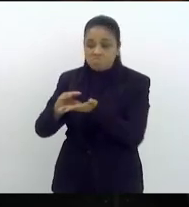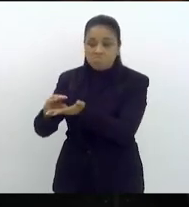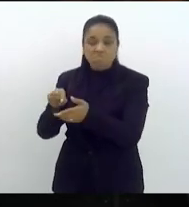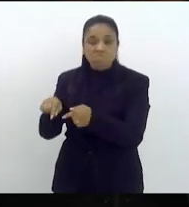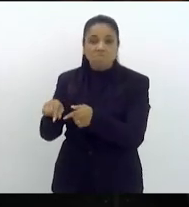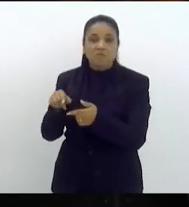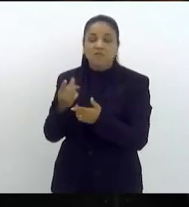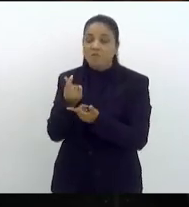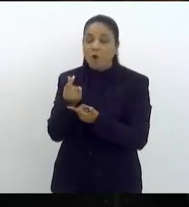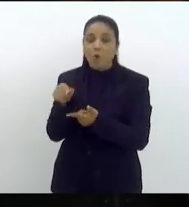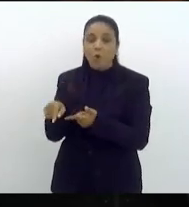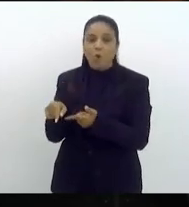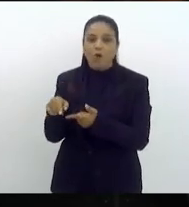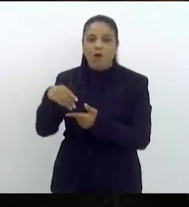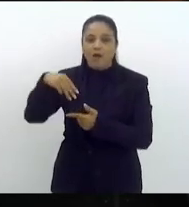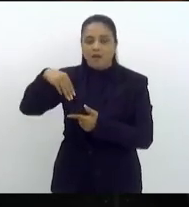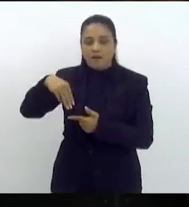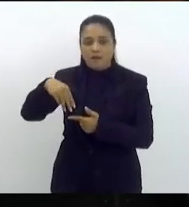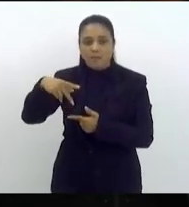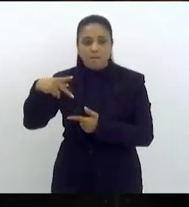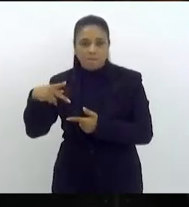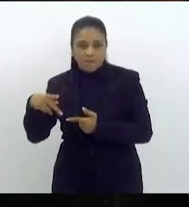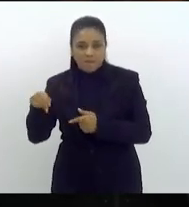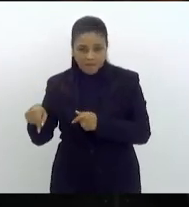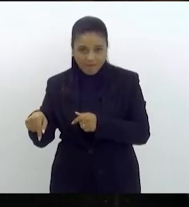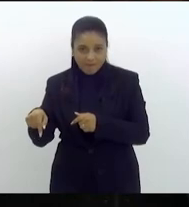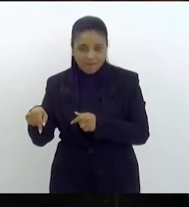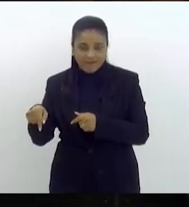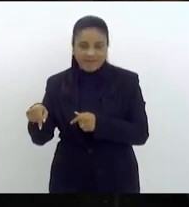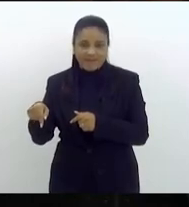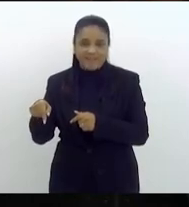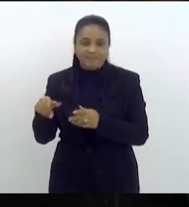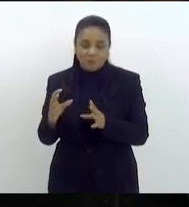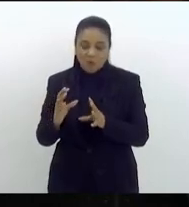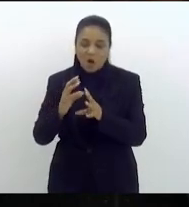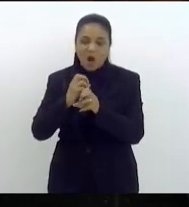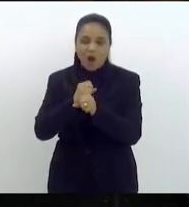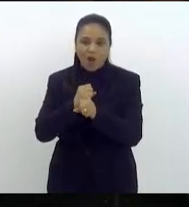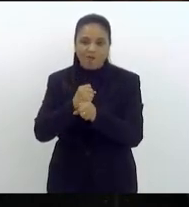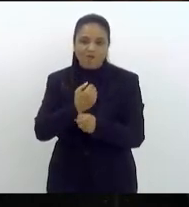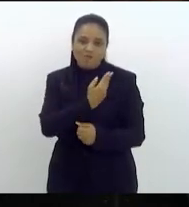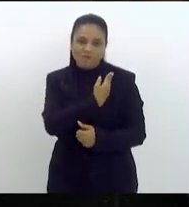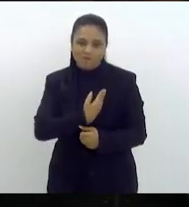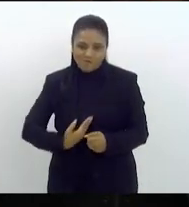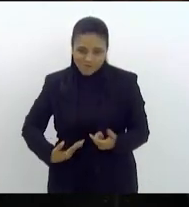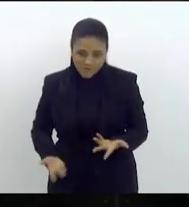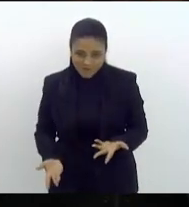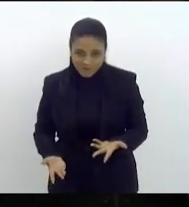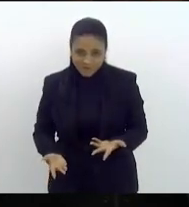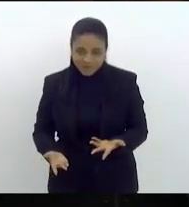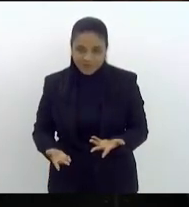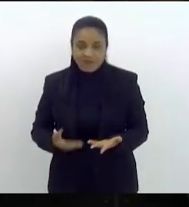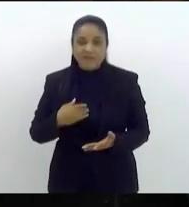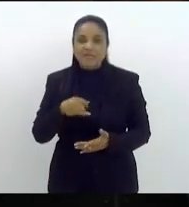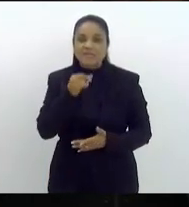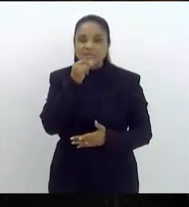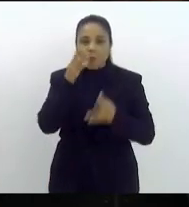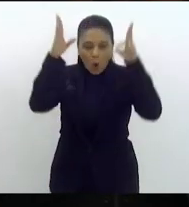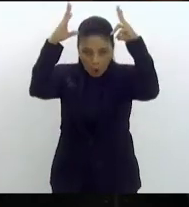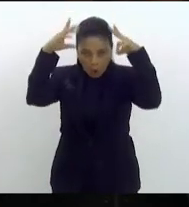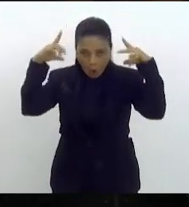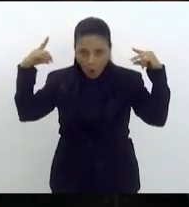o cálculo das participações governamentais e a sua coligada por exemplo da Holanda